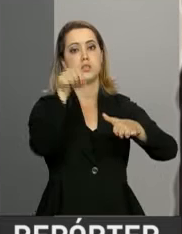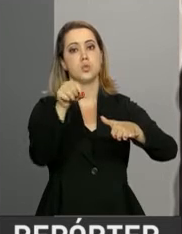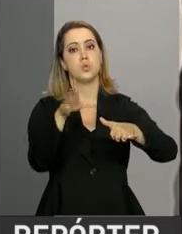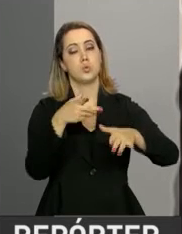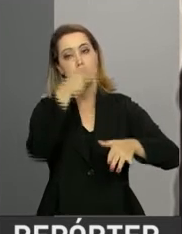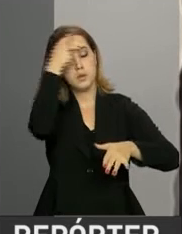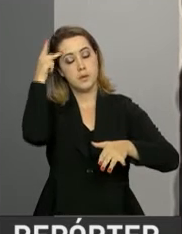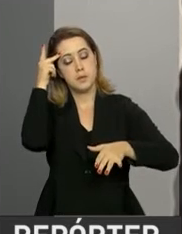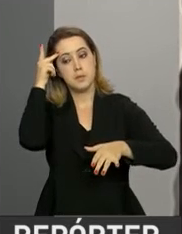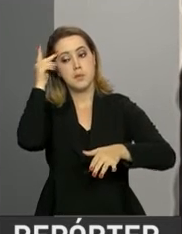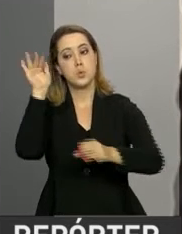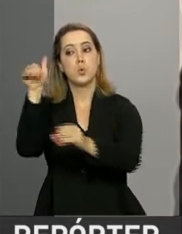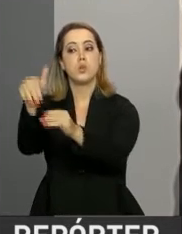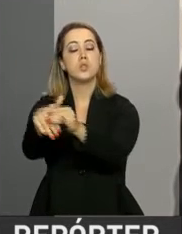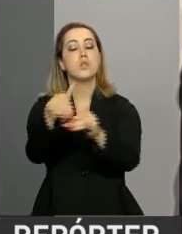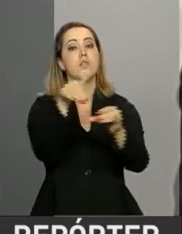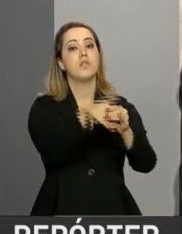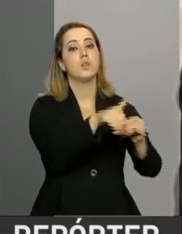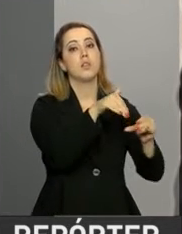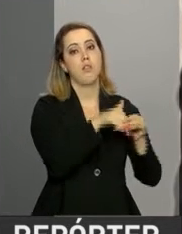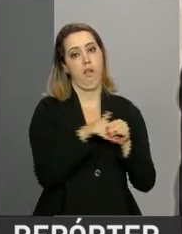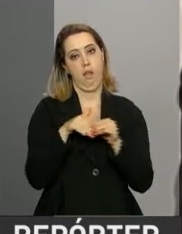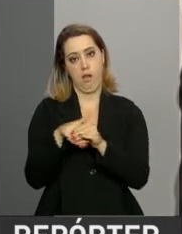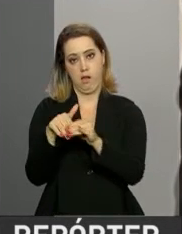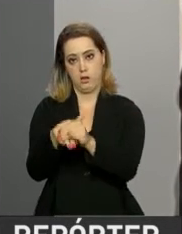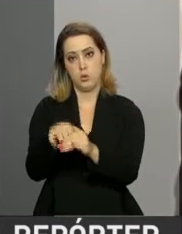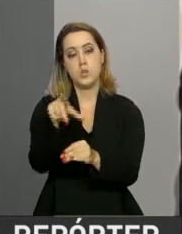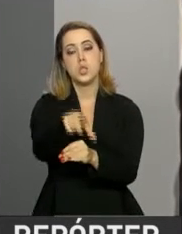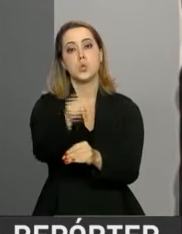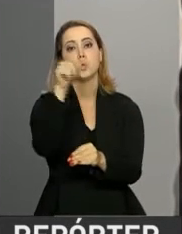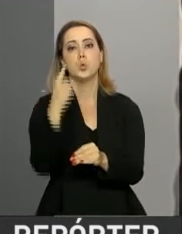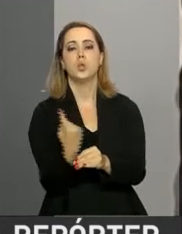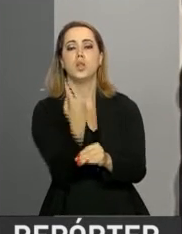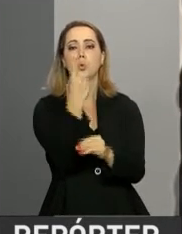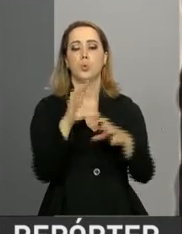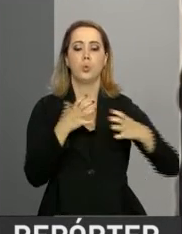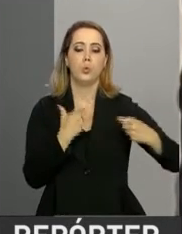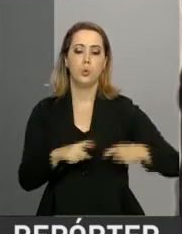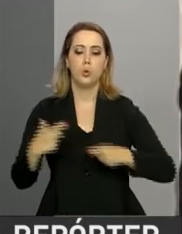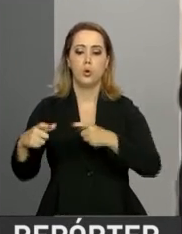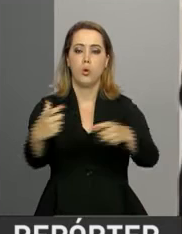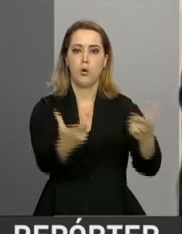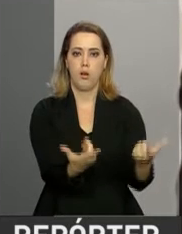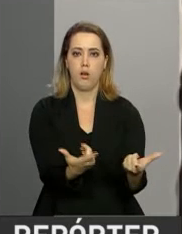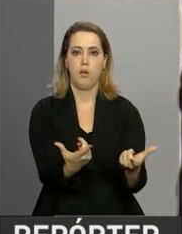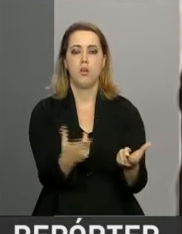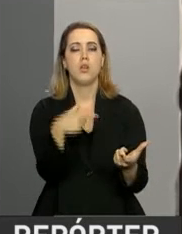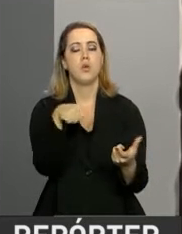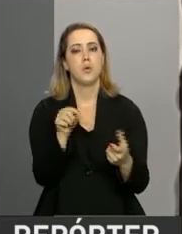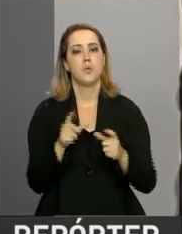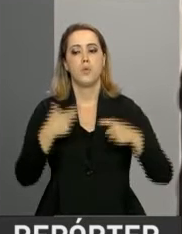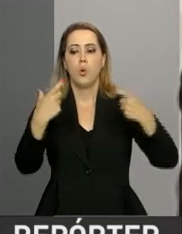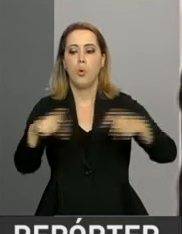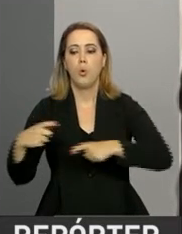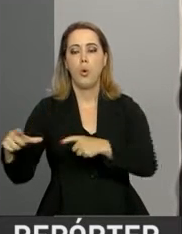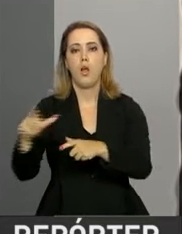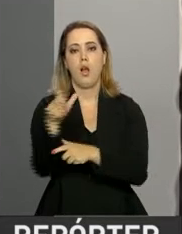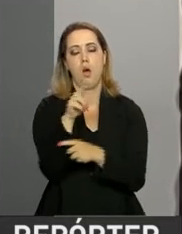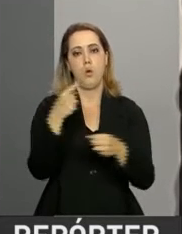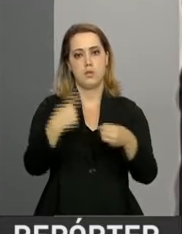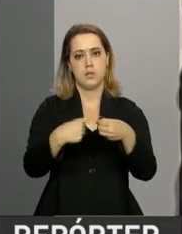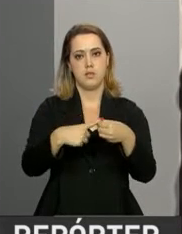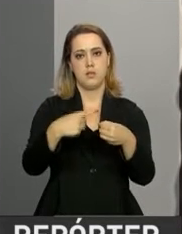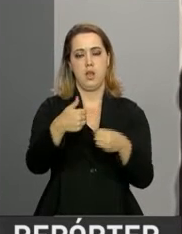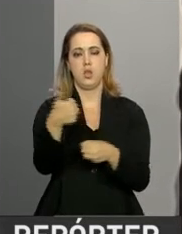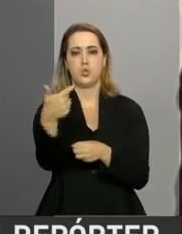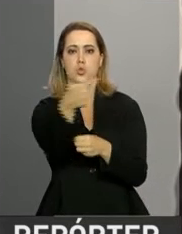dos atingidos. Então, houve uma participação dos atingidos e eles votaram. Bento Rodrigues escolheu o terreno de Lavoura, que fica a cerca de 12